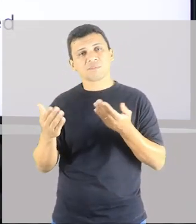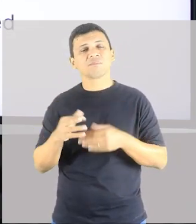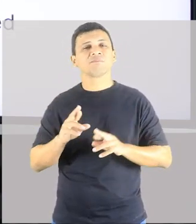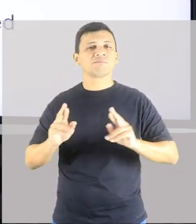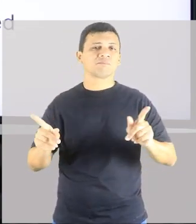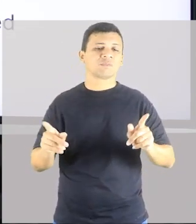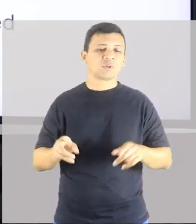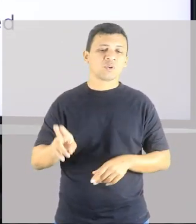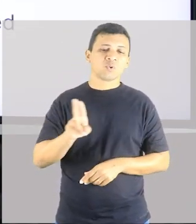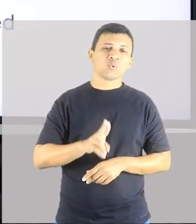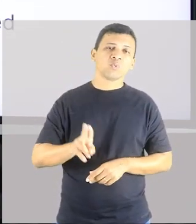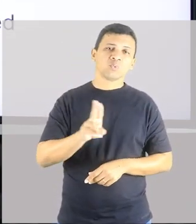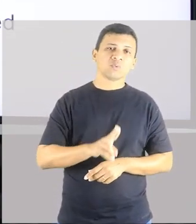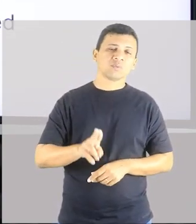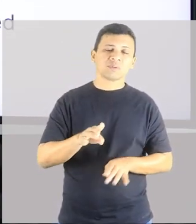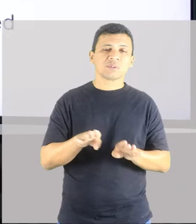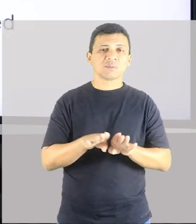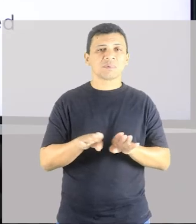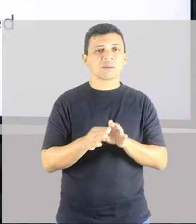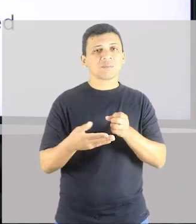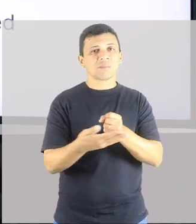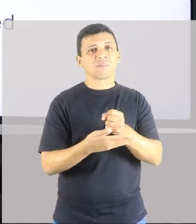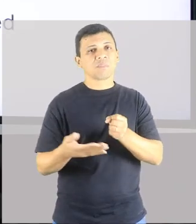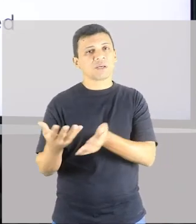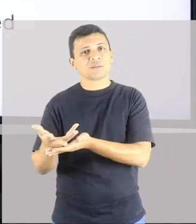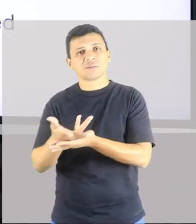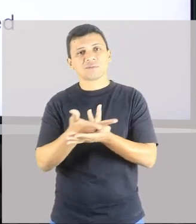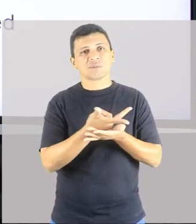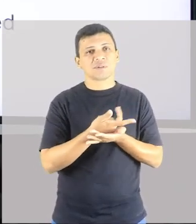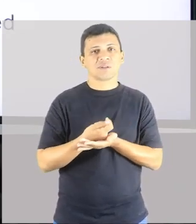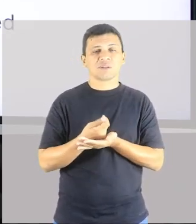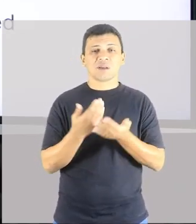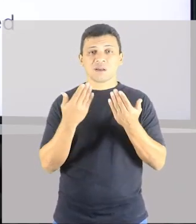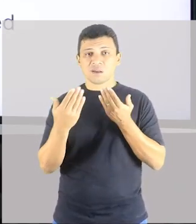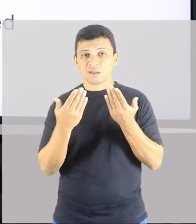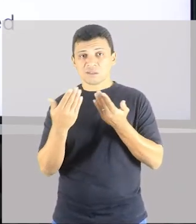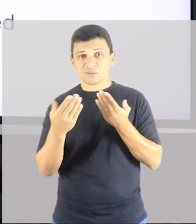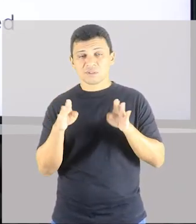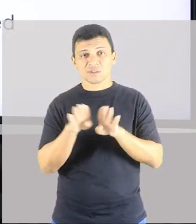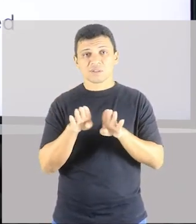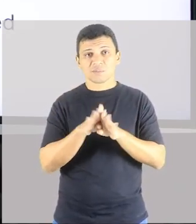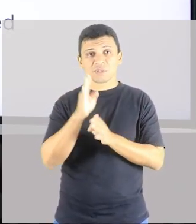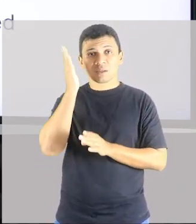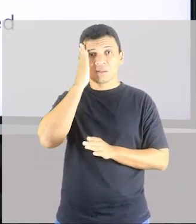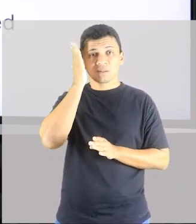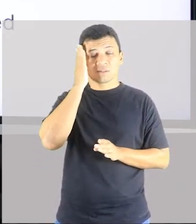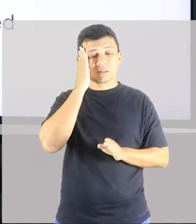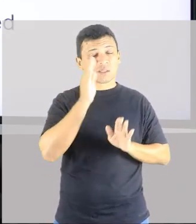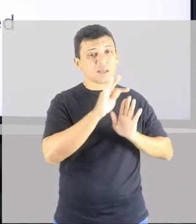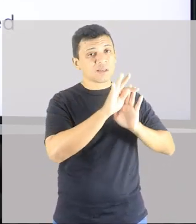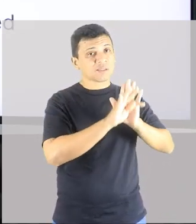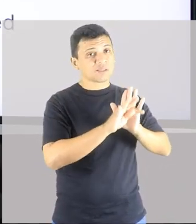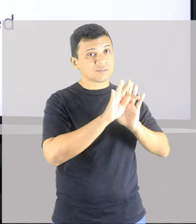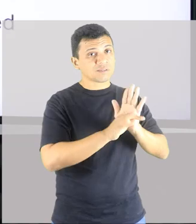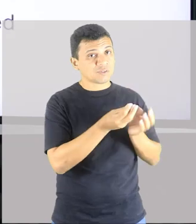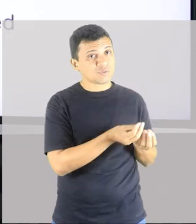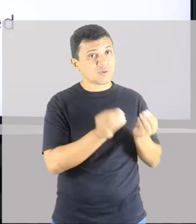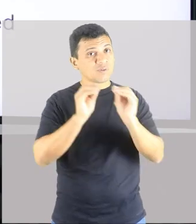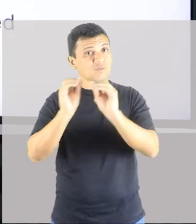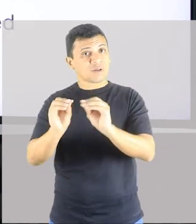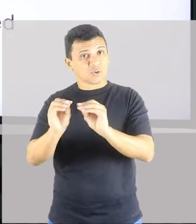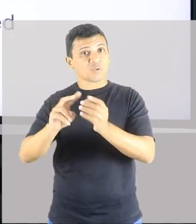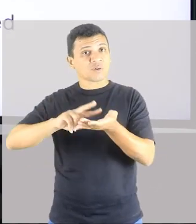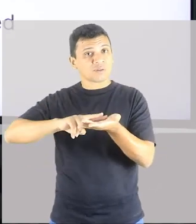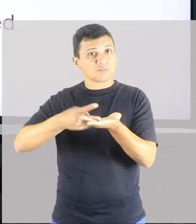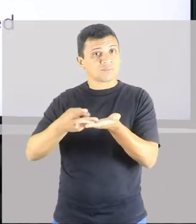usam algoritmos e base de dados para analisar e interpretar aquele texto que você insere, que a pessoa